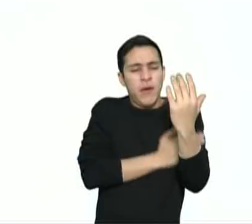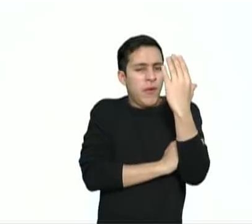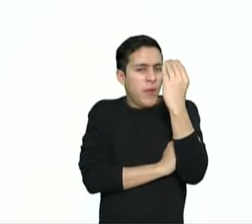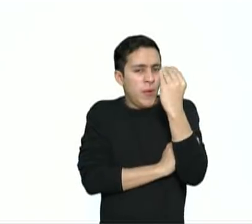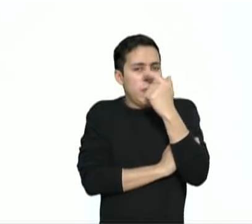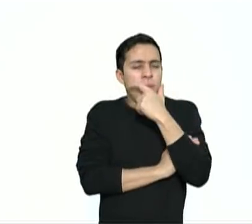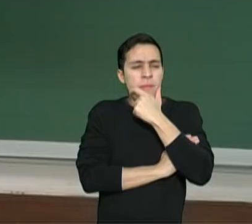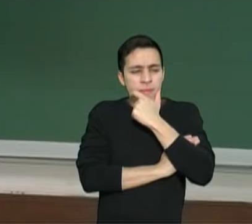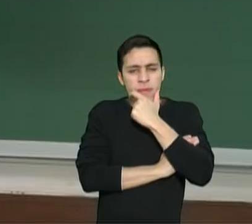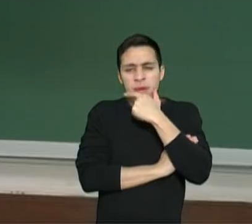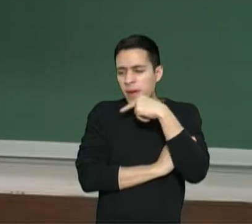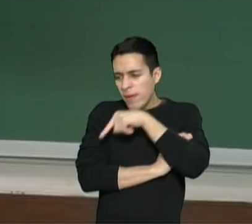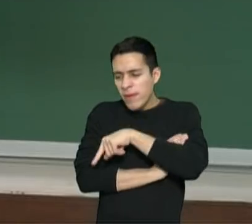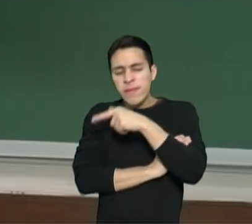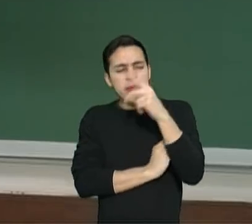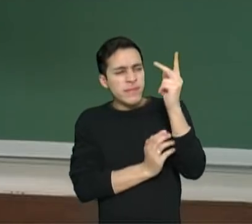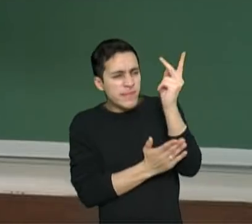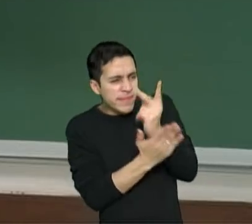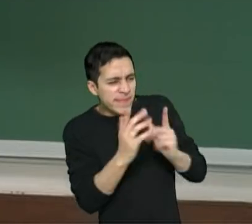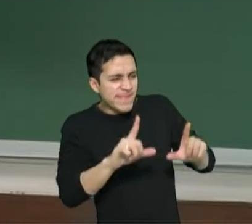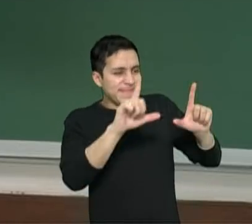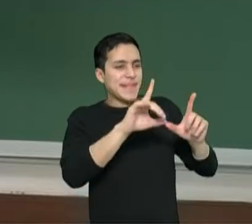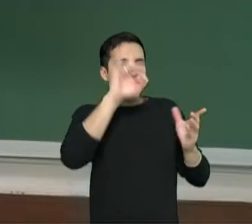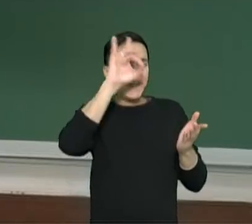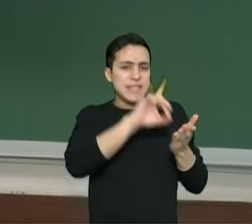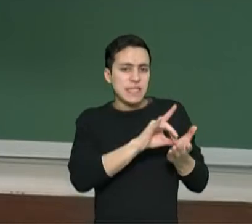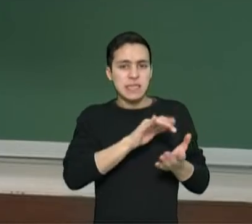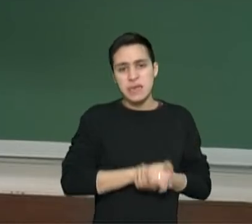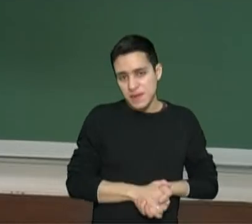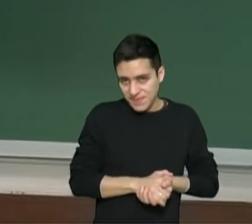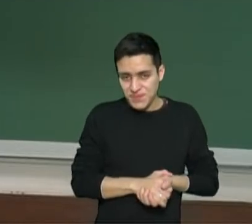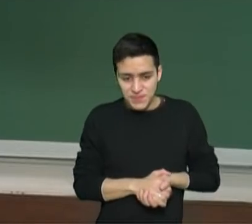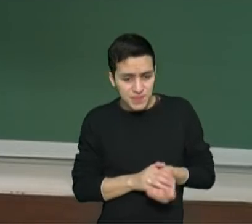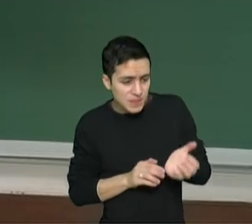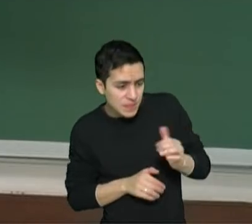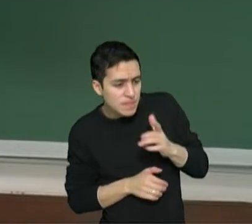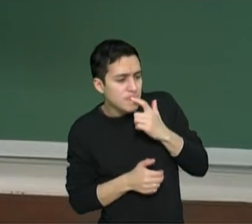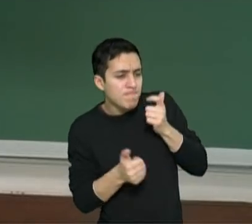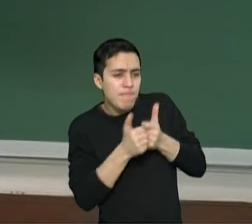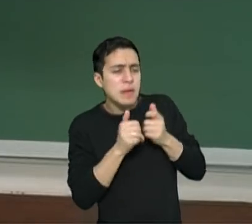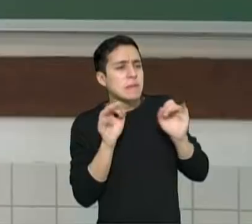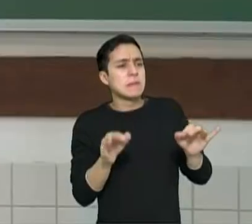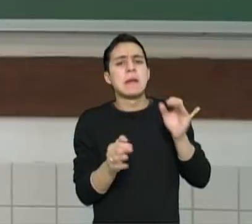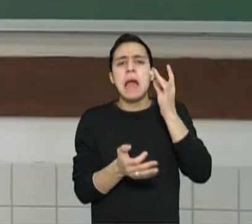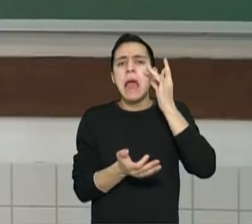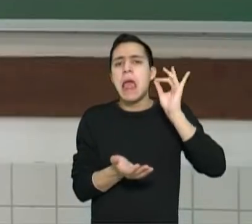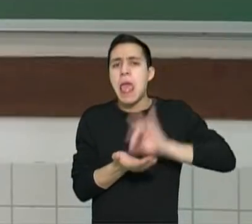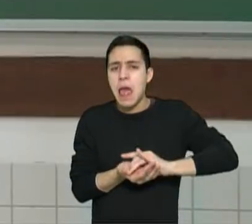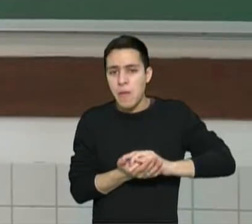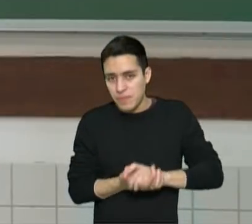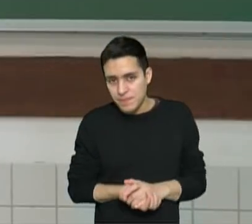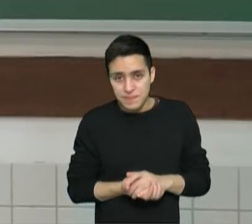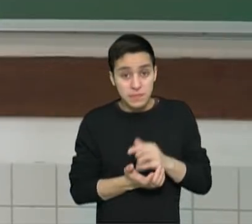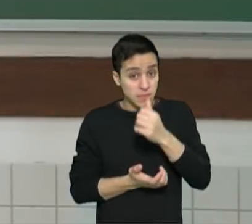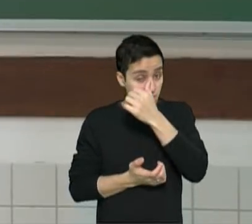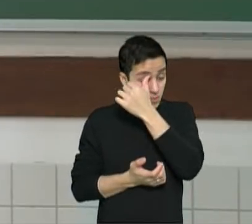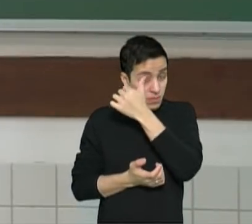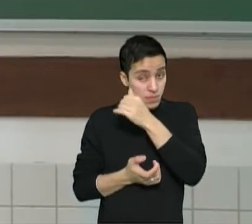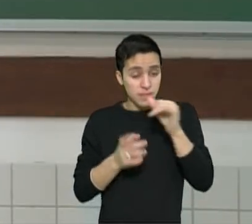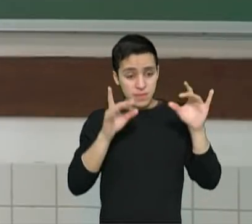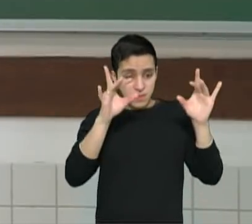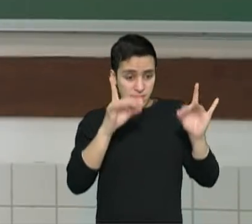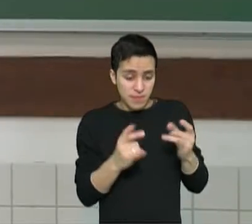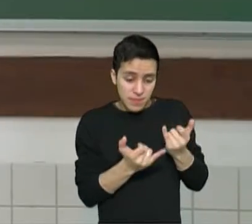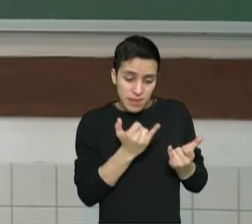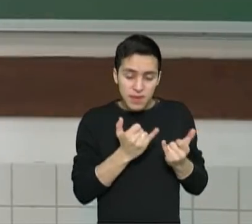traz na sua pintura a realidade, né? Então, mais próximo do real. Então, ele vai trazer os detalhes como se fosse uma